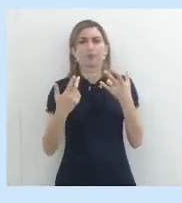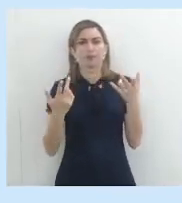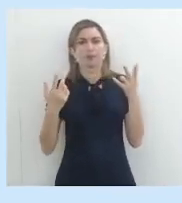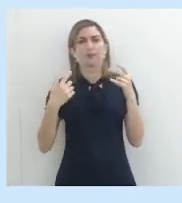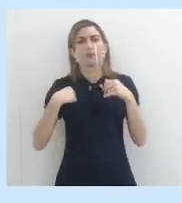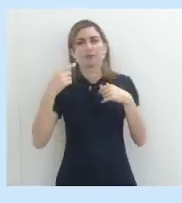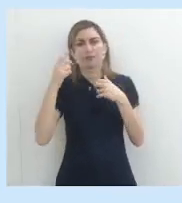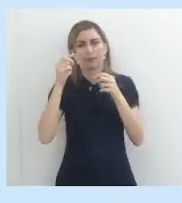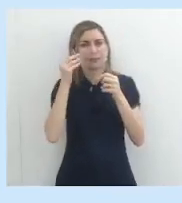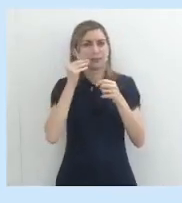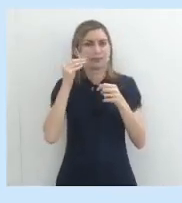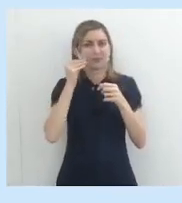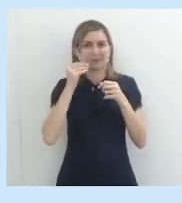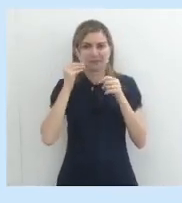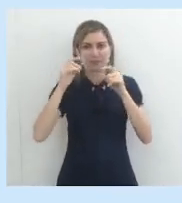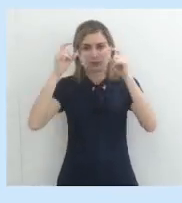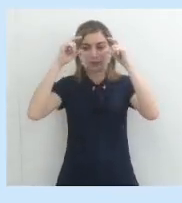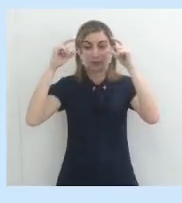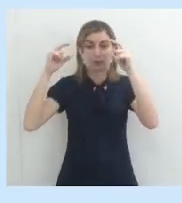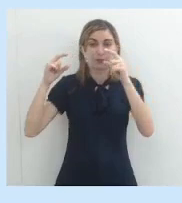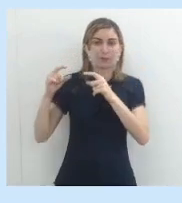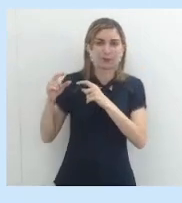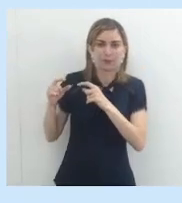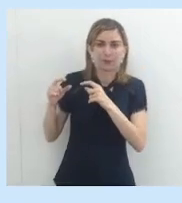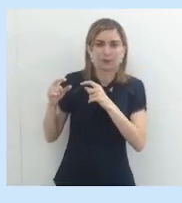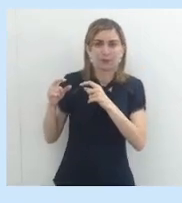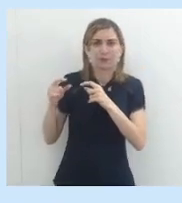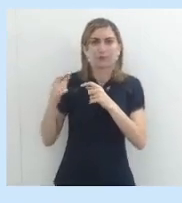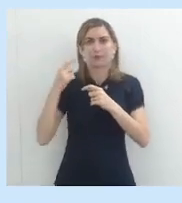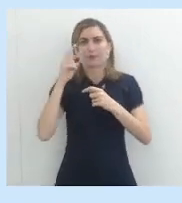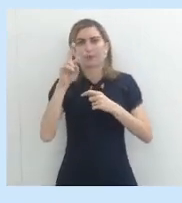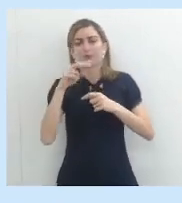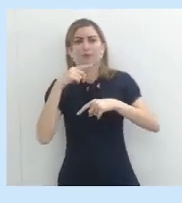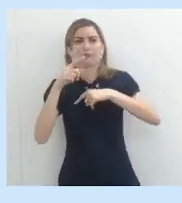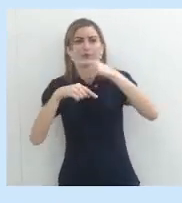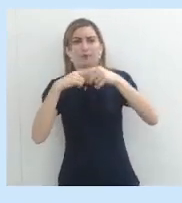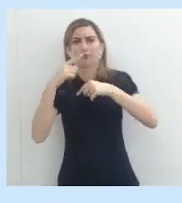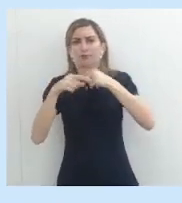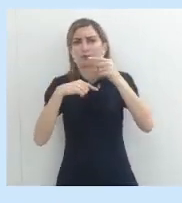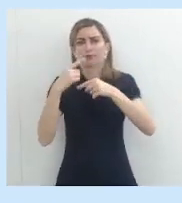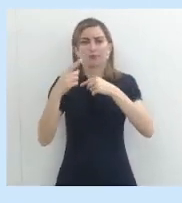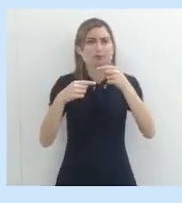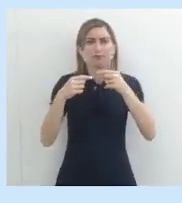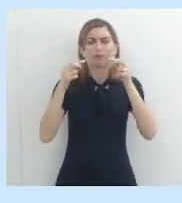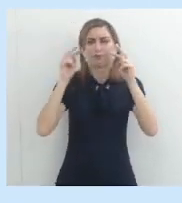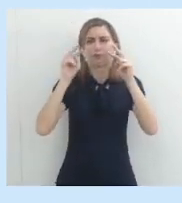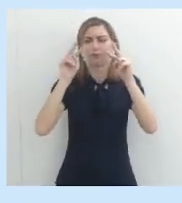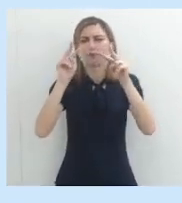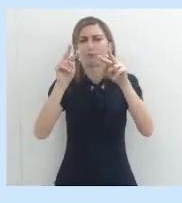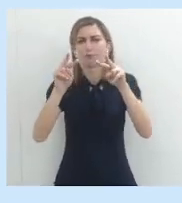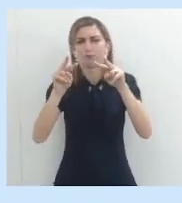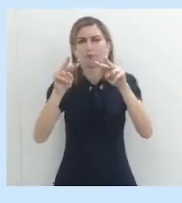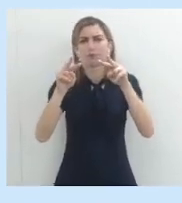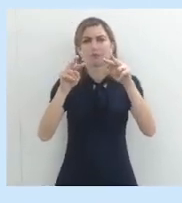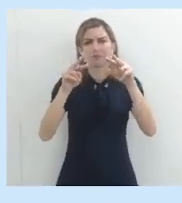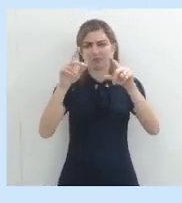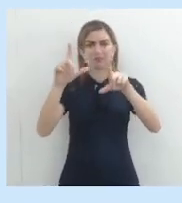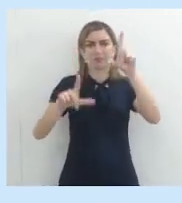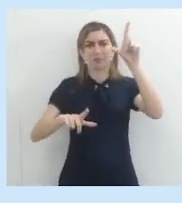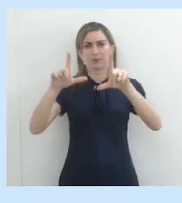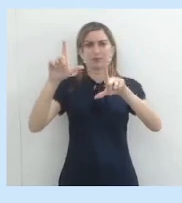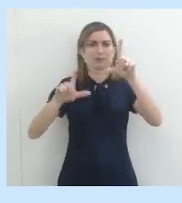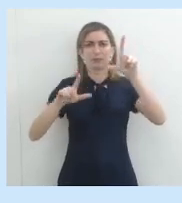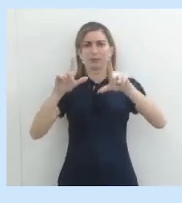fez o teste de tirar o óculos em alguma cena tridimensional, você vê que você não consegue enxergar, né, aquela ilusão